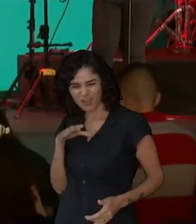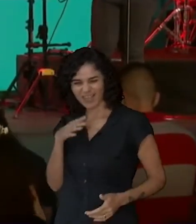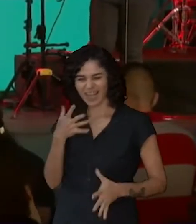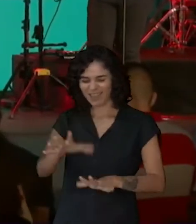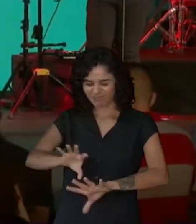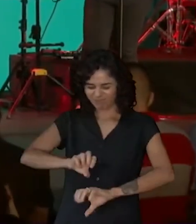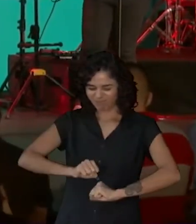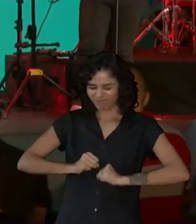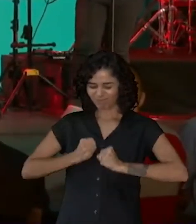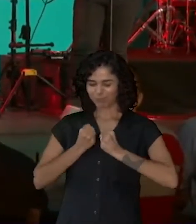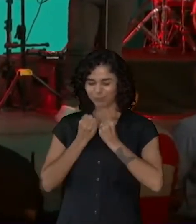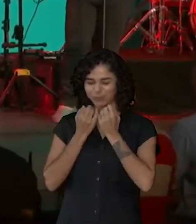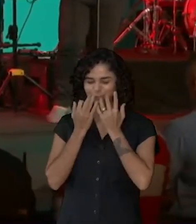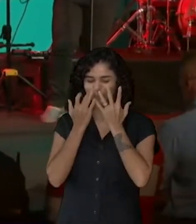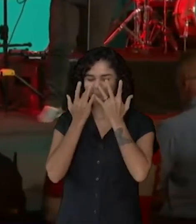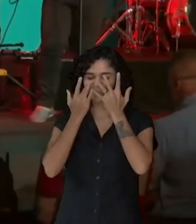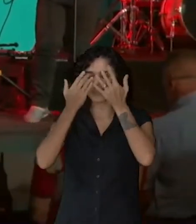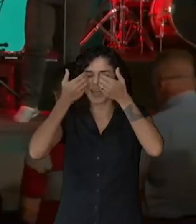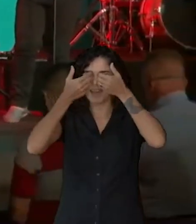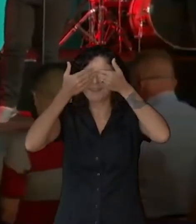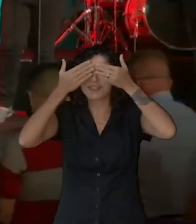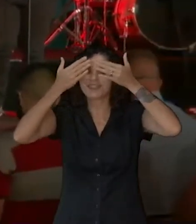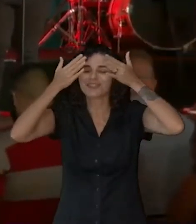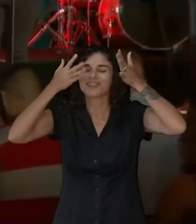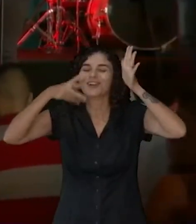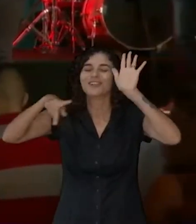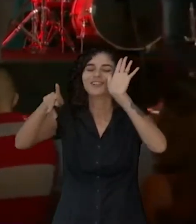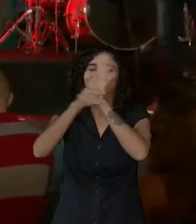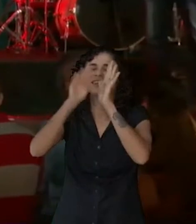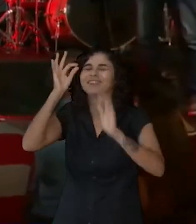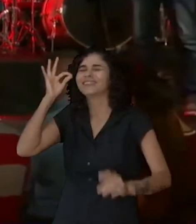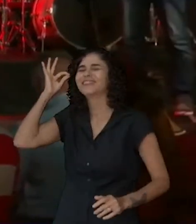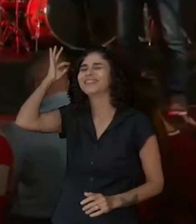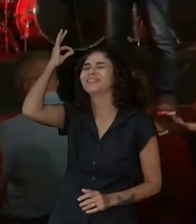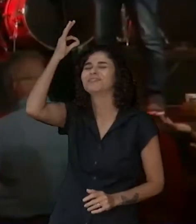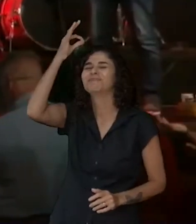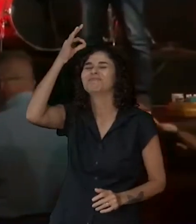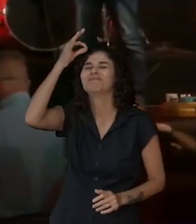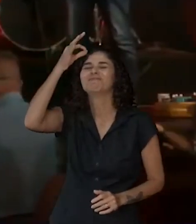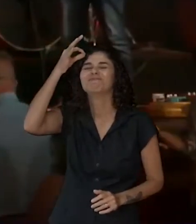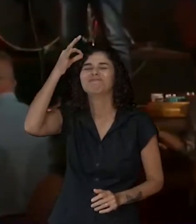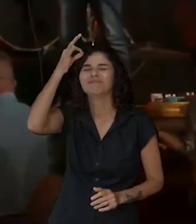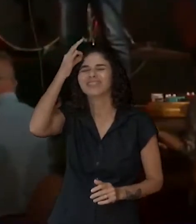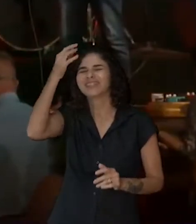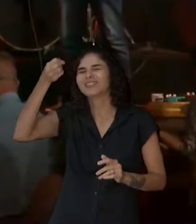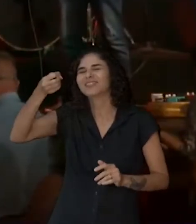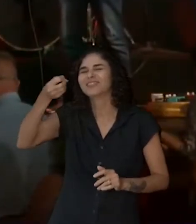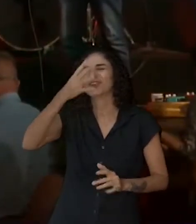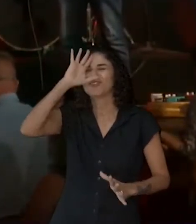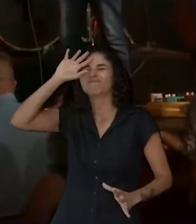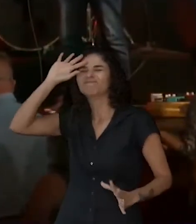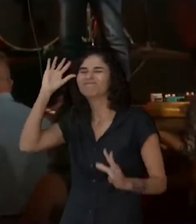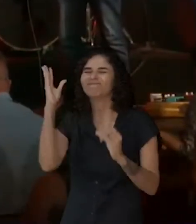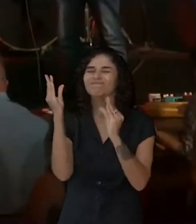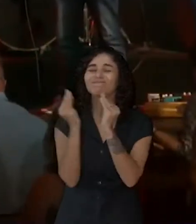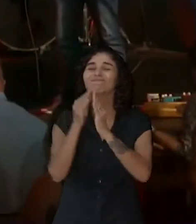olhos espirituais, os seus ouvidos espirituais, que eles tenham um novo entendimento do